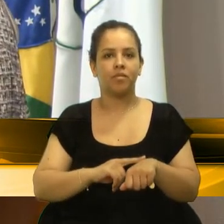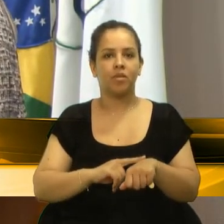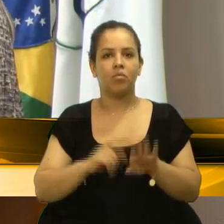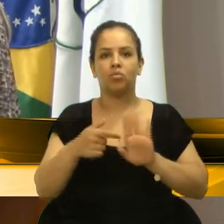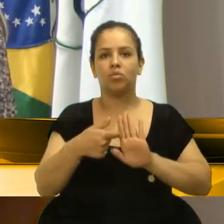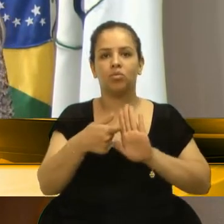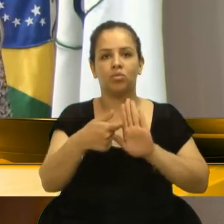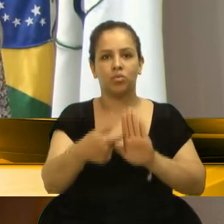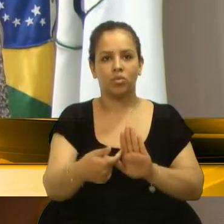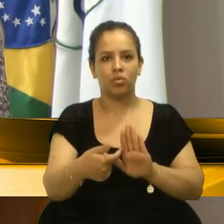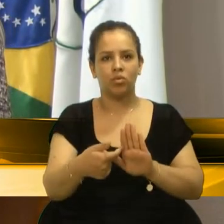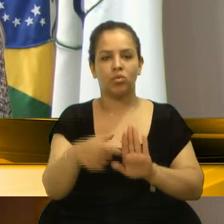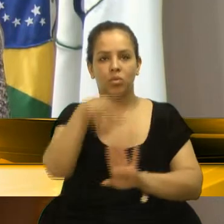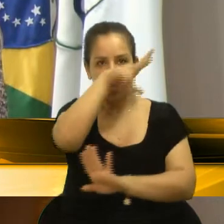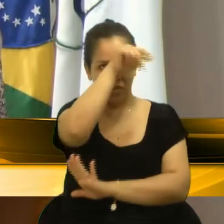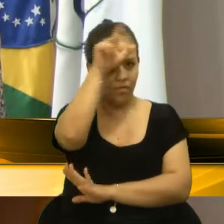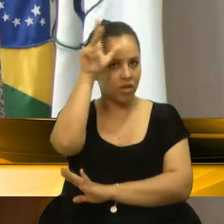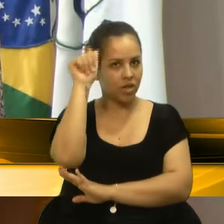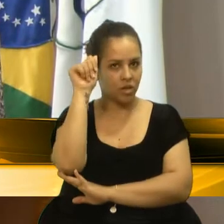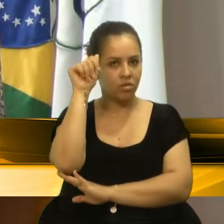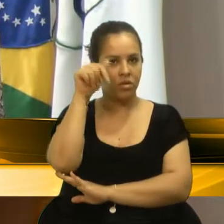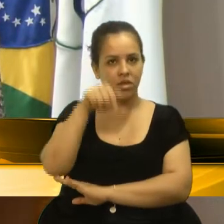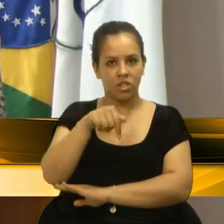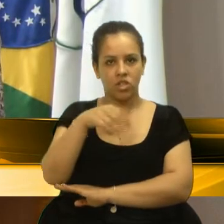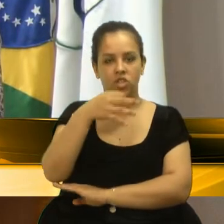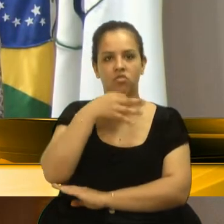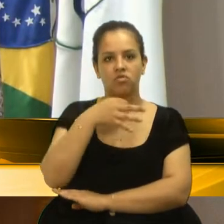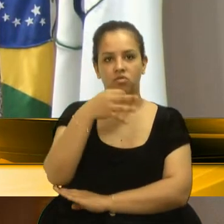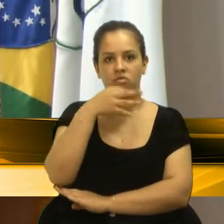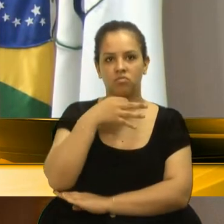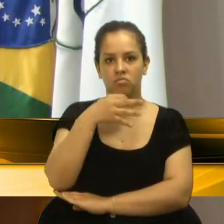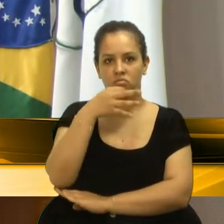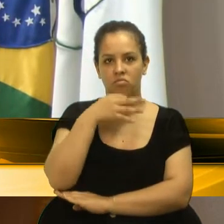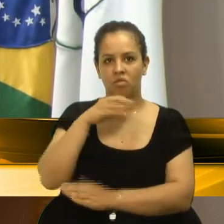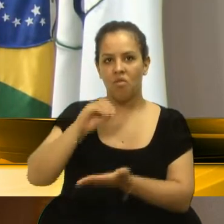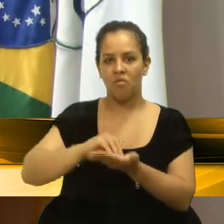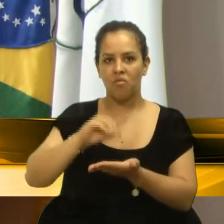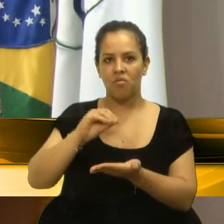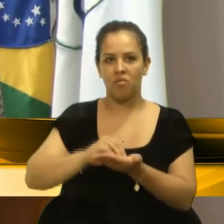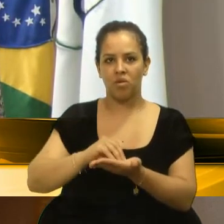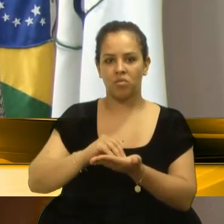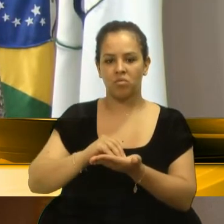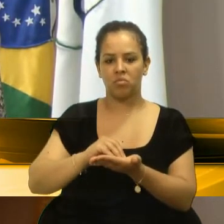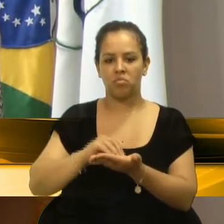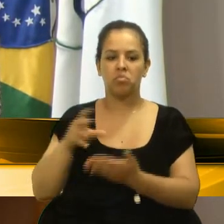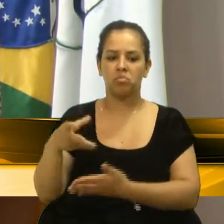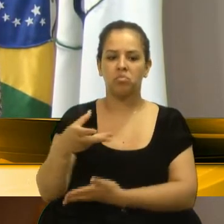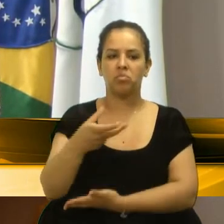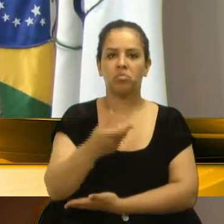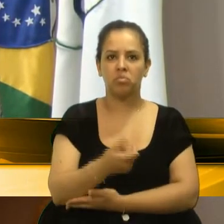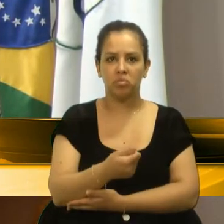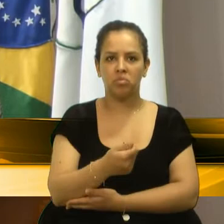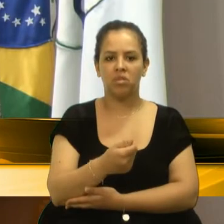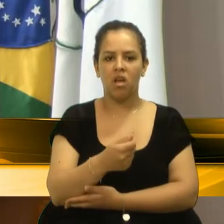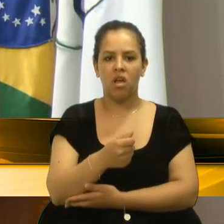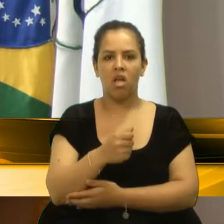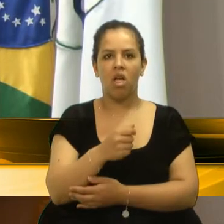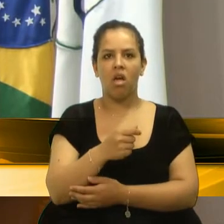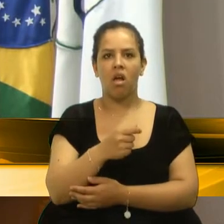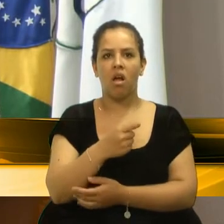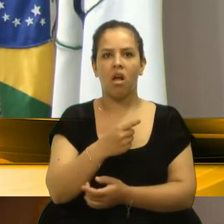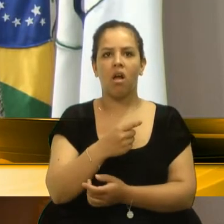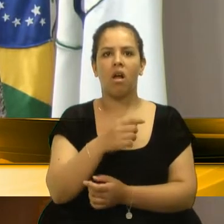demonstrou o prefeito municipal de Caxias do Sul a falta com este decoro. Algum de vocês viu